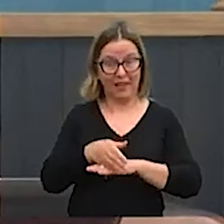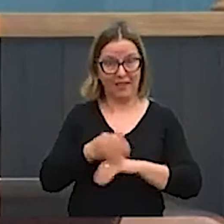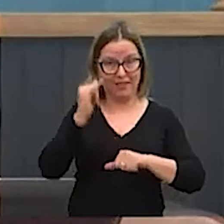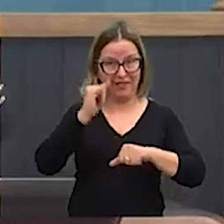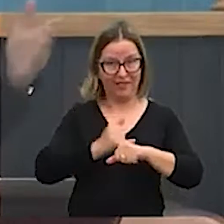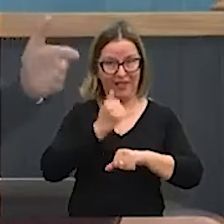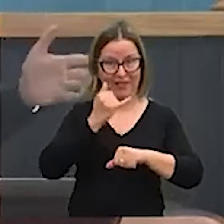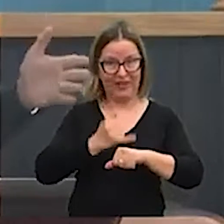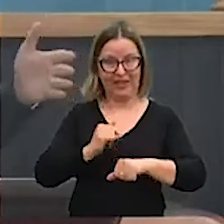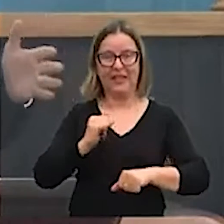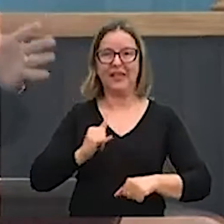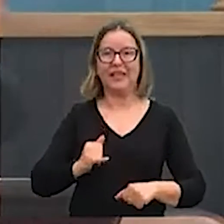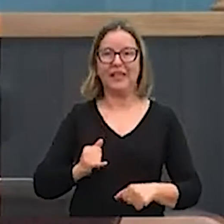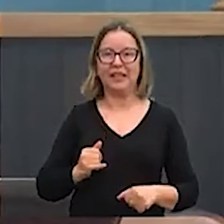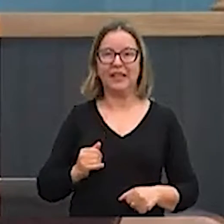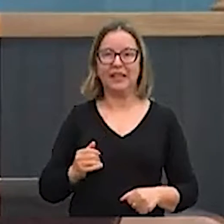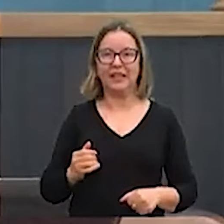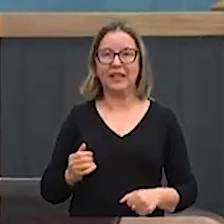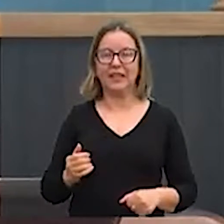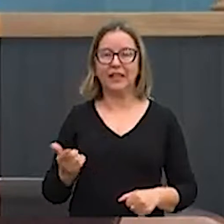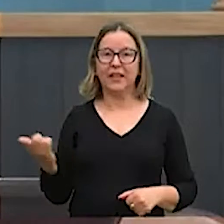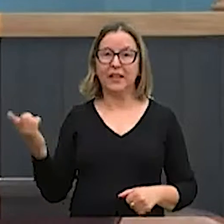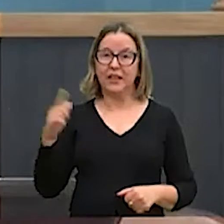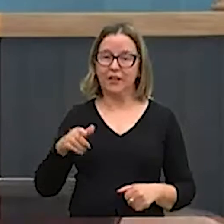homenagens, veio montado no seu